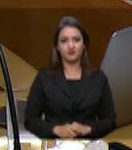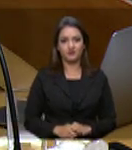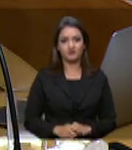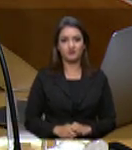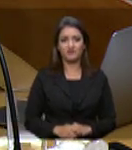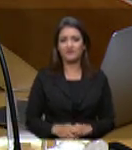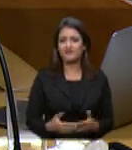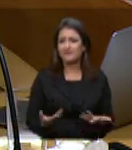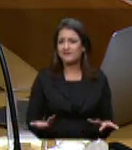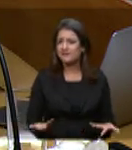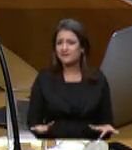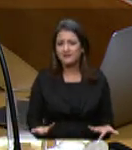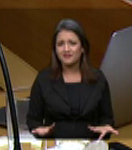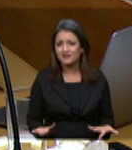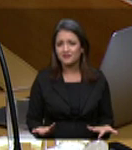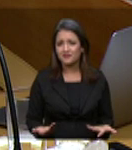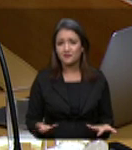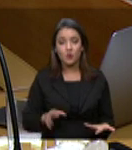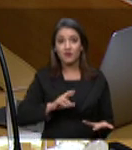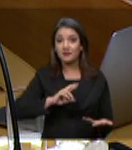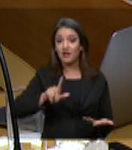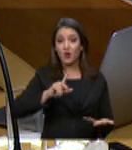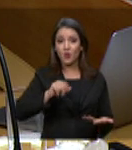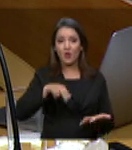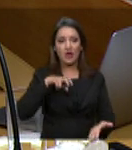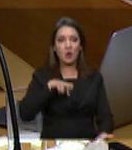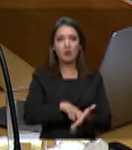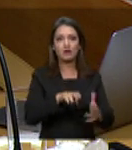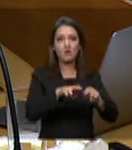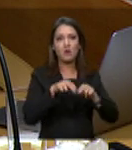E isso não é quando é ninguém por opinião